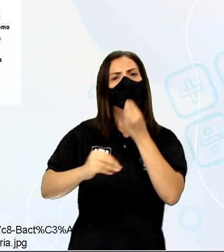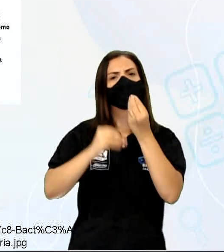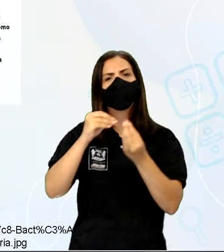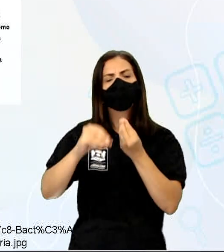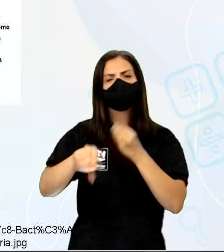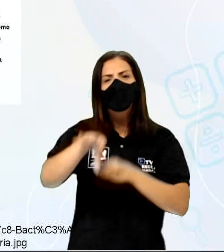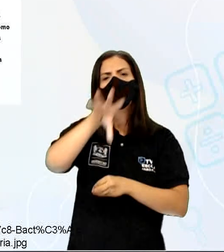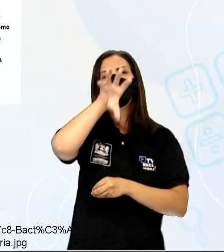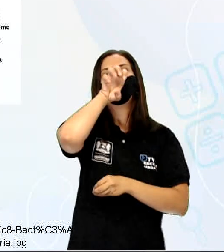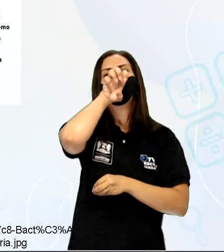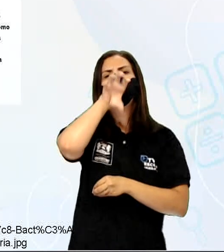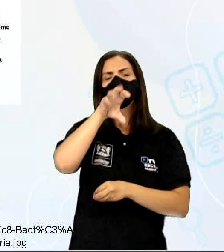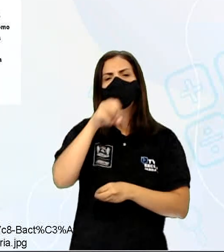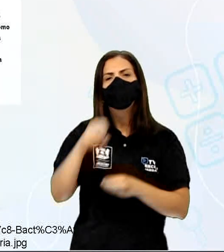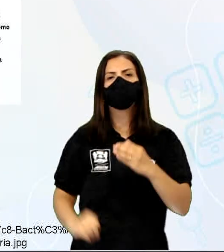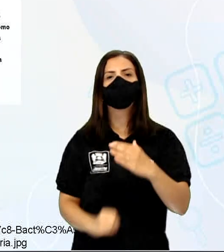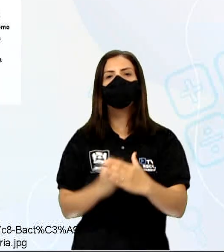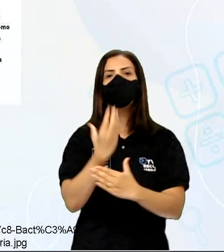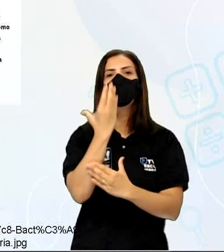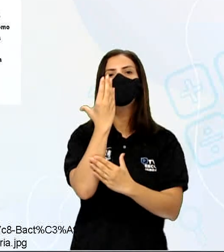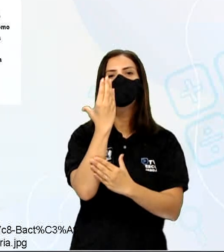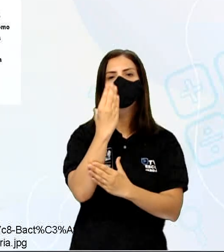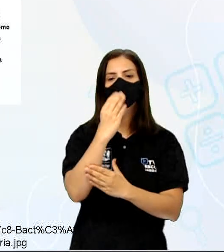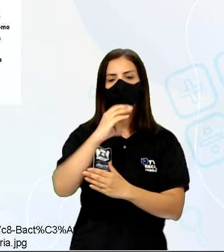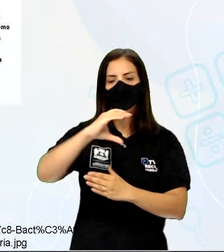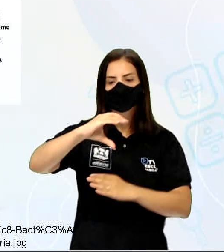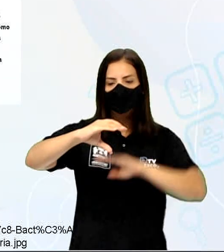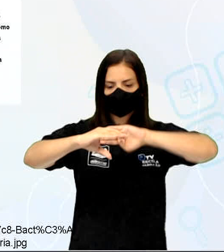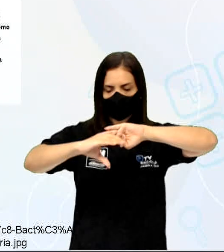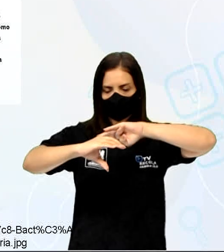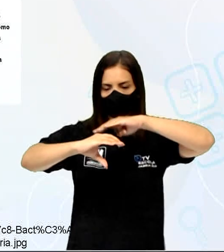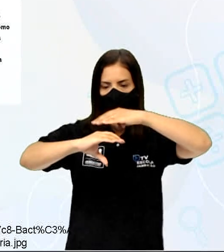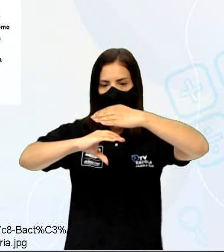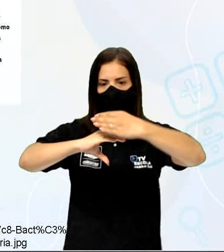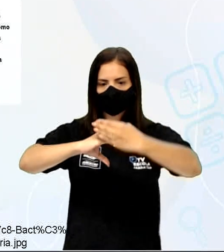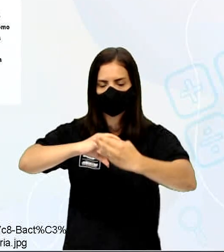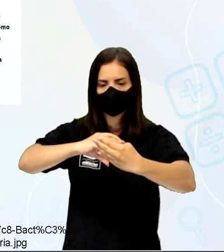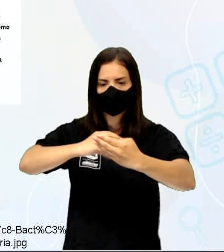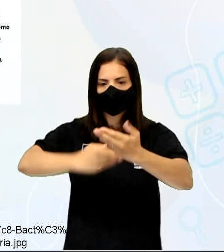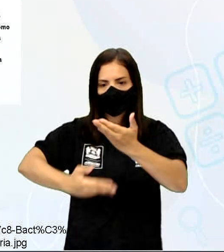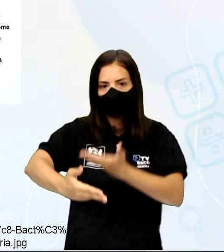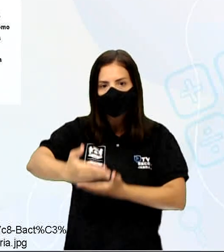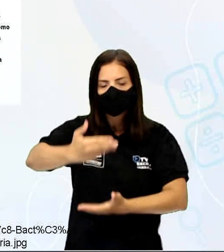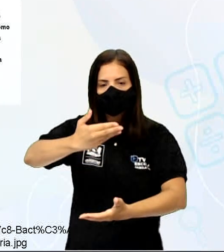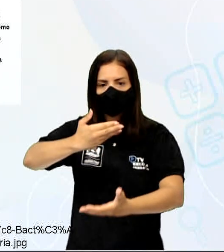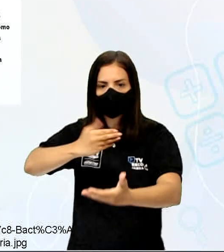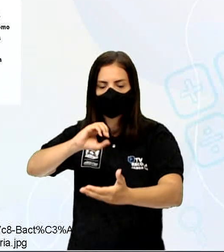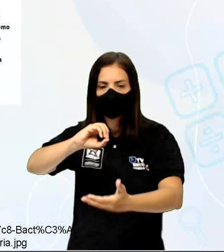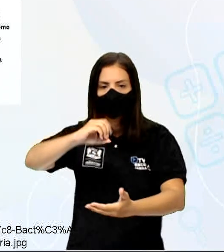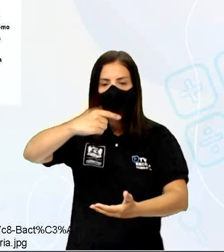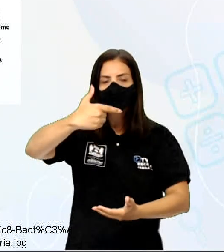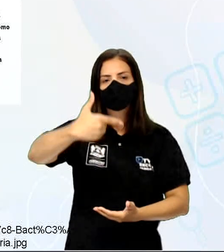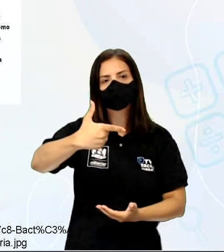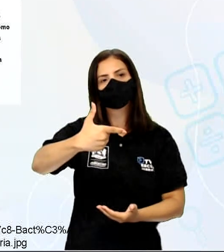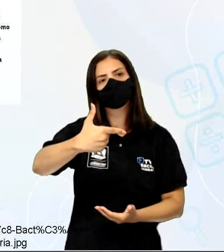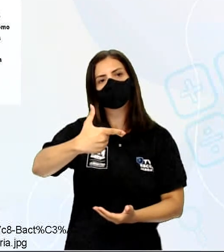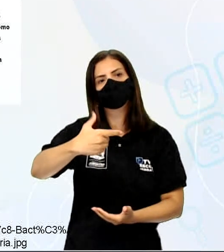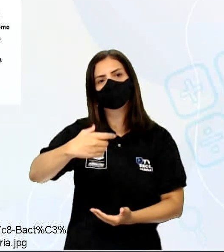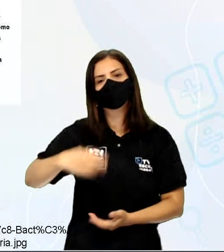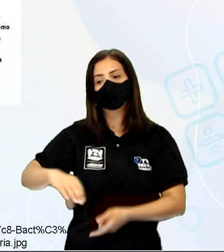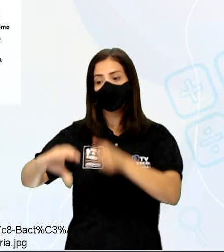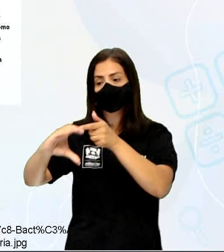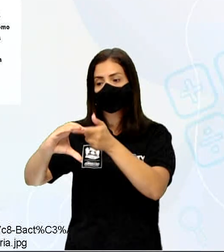por baixo da membrana vai acontecer essas trocas de gases, nos seres eucariontes ela acontece por meio de uma